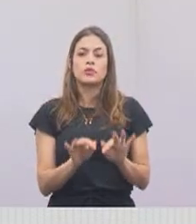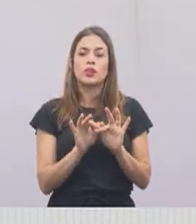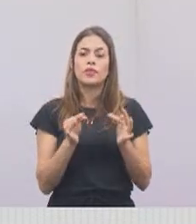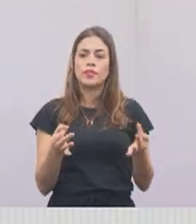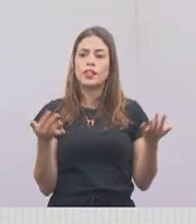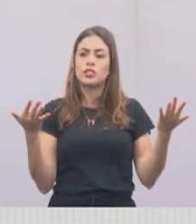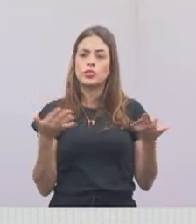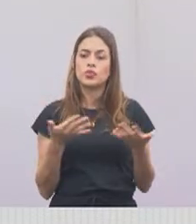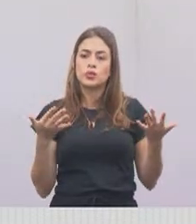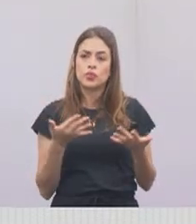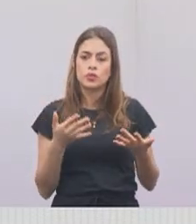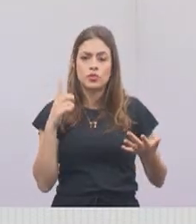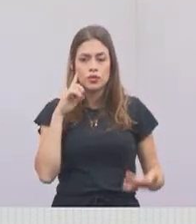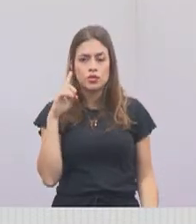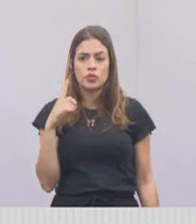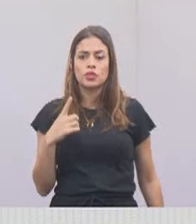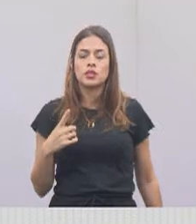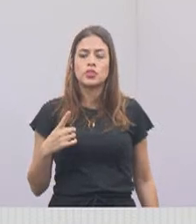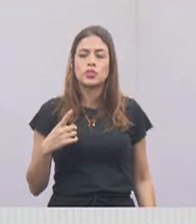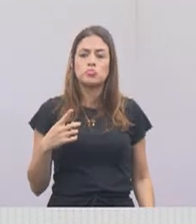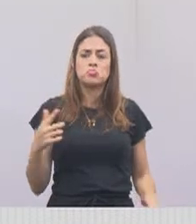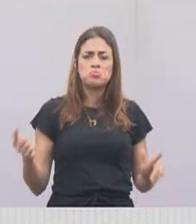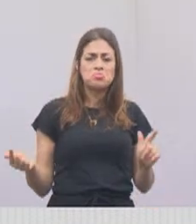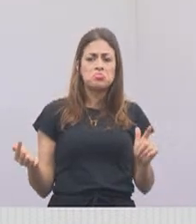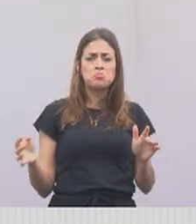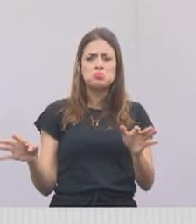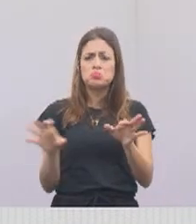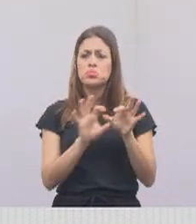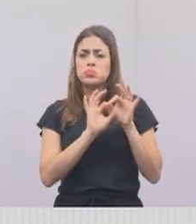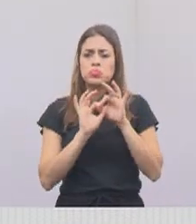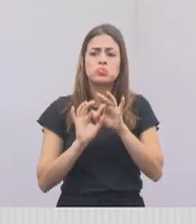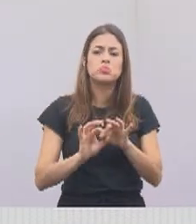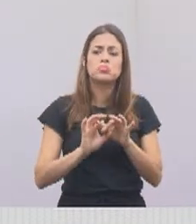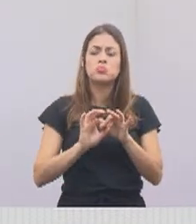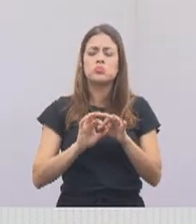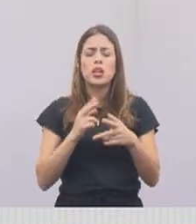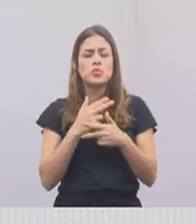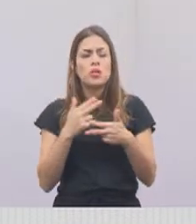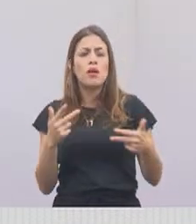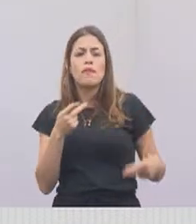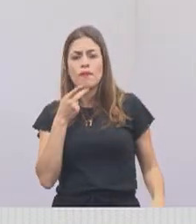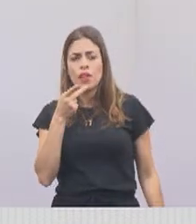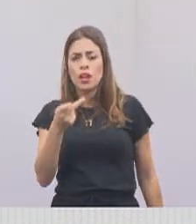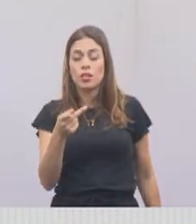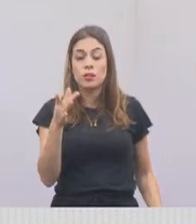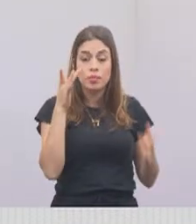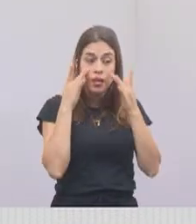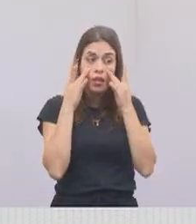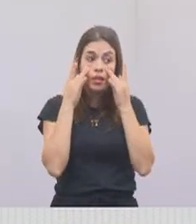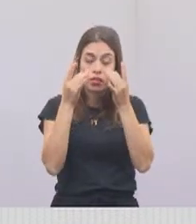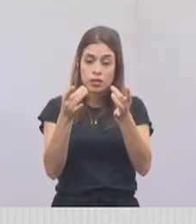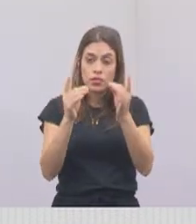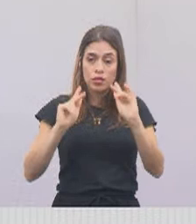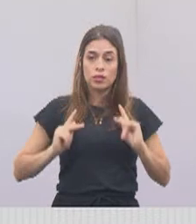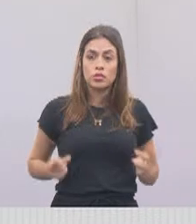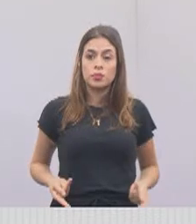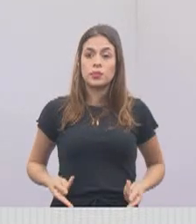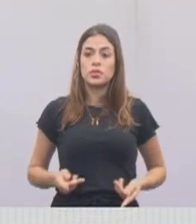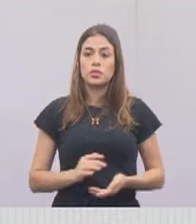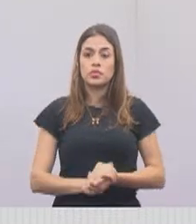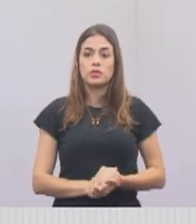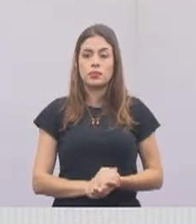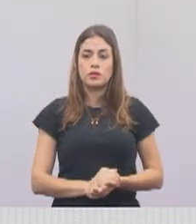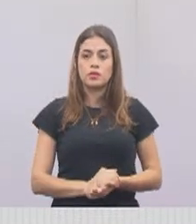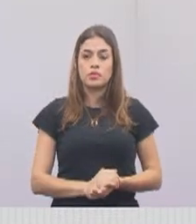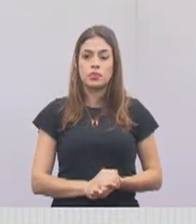do dia de hoje, que está diretamente relacionada a muitas coisas que nós falamos sobre a atenção ao ser humano. Essa frase